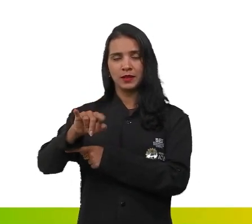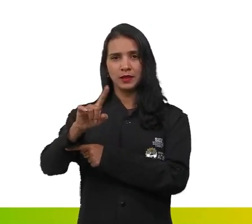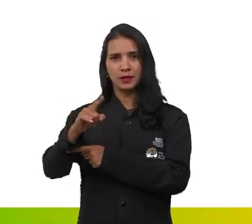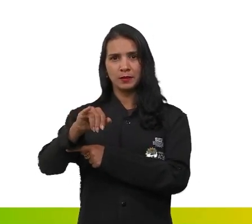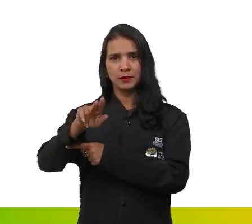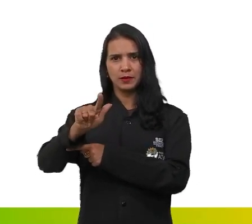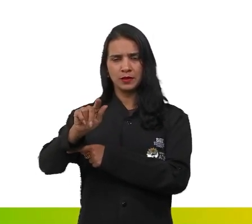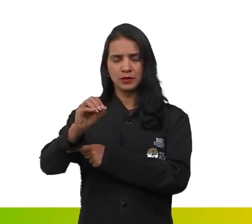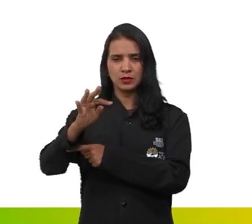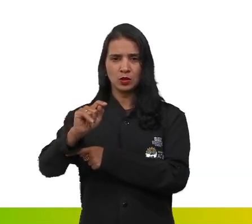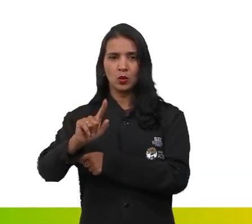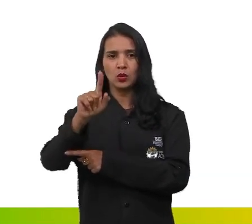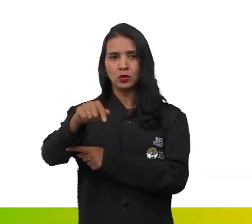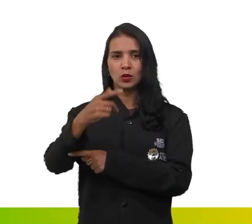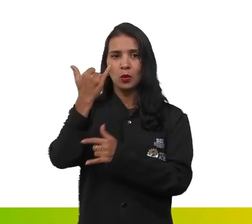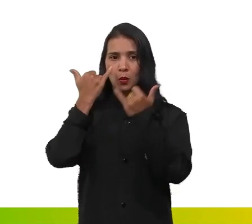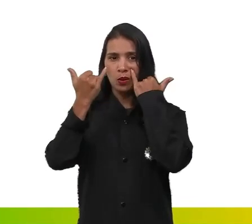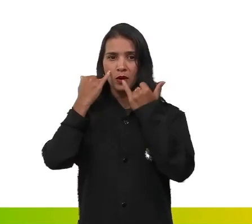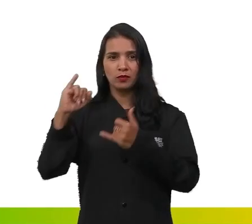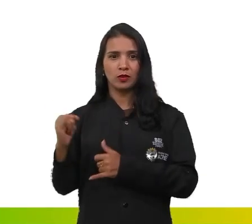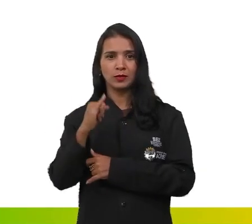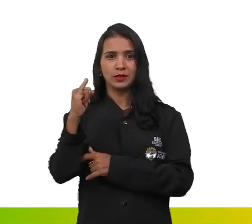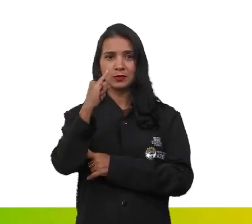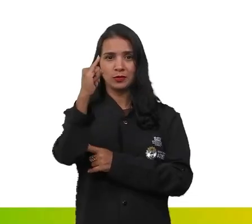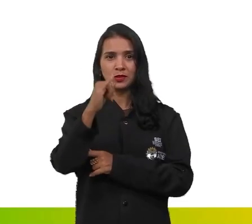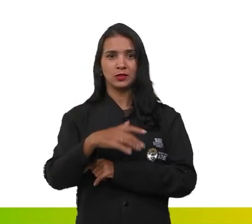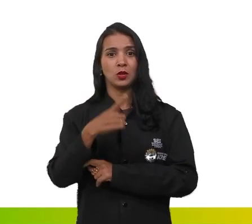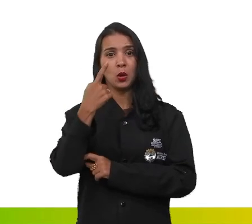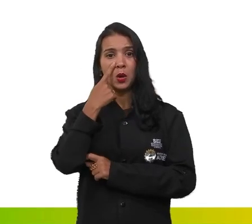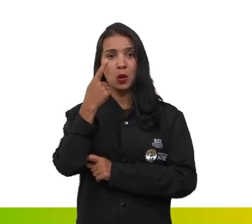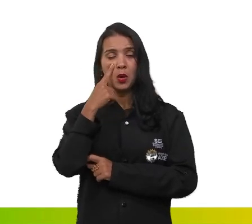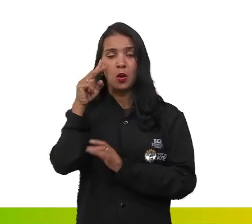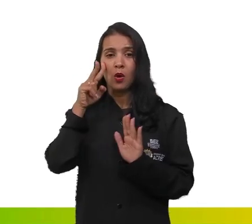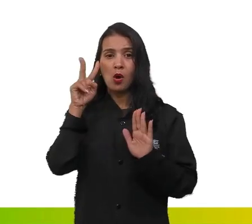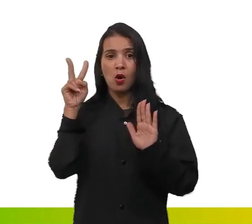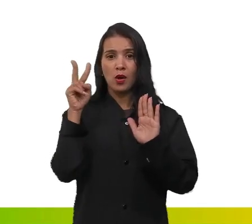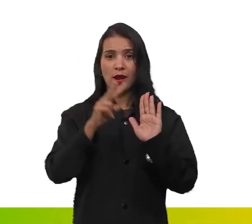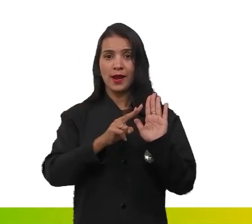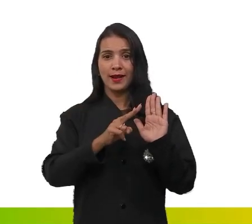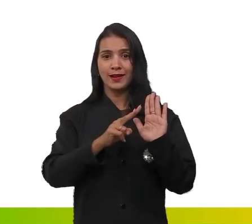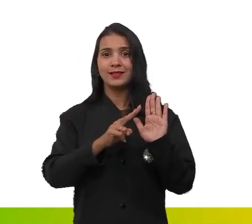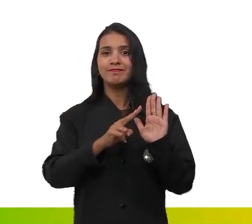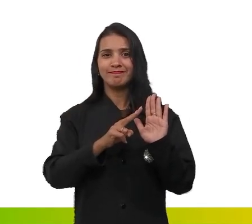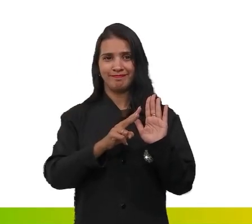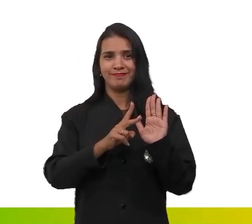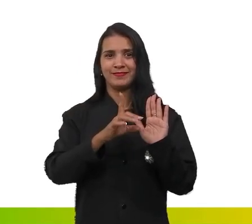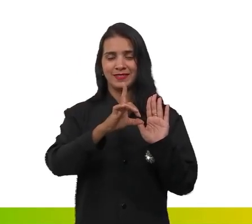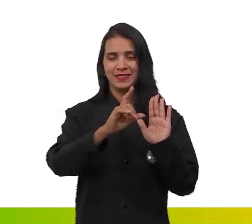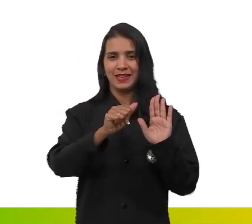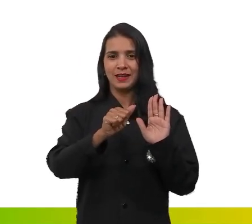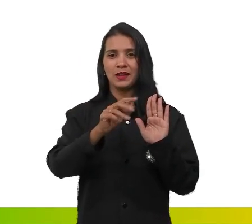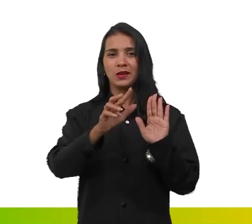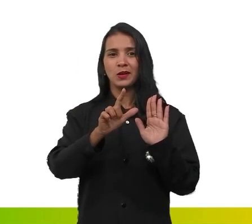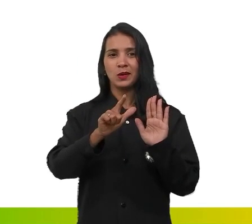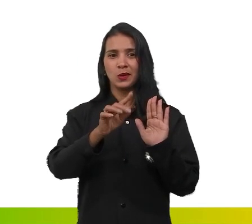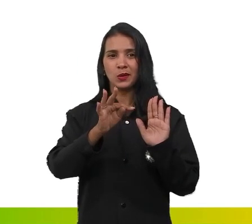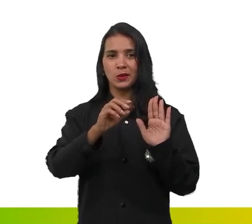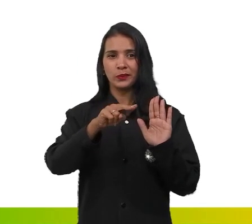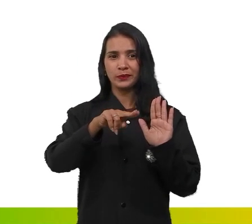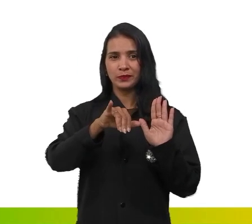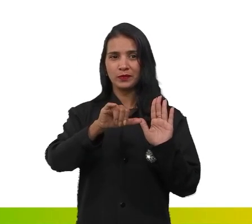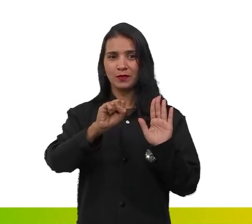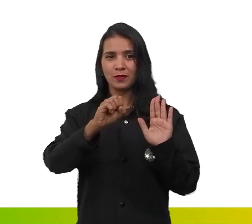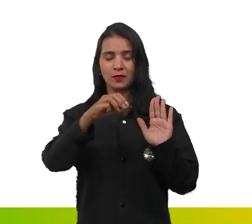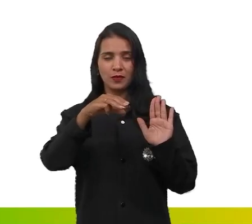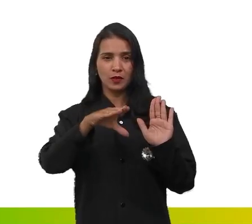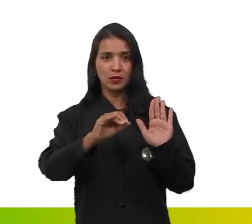vocês. Então, conhecendo um pouco aqui o daltonismo, né? Tá aqui as placas, tá?